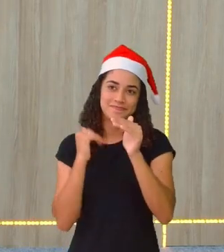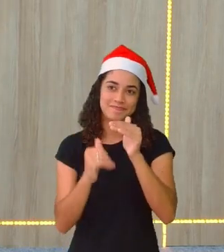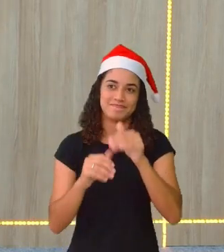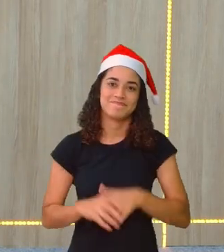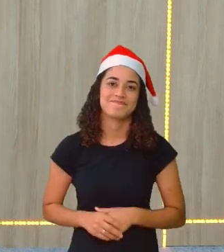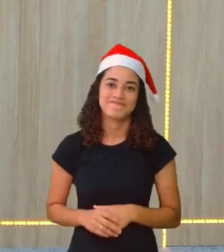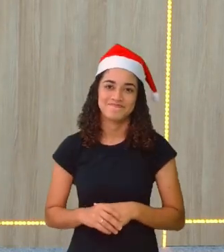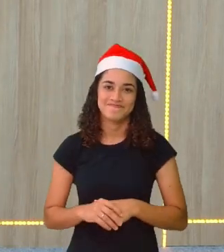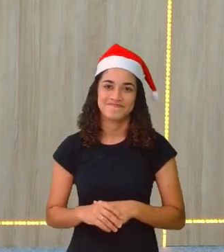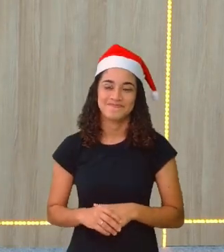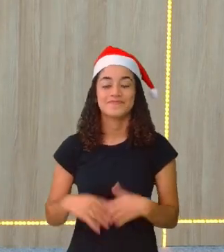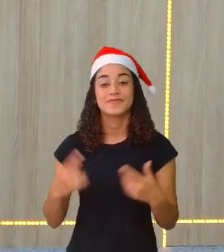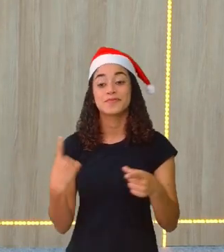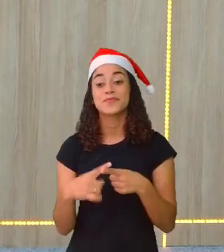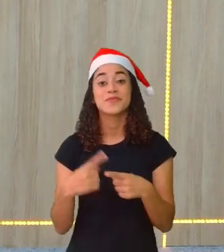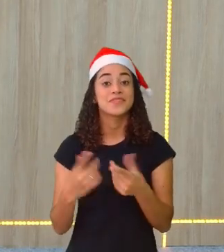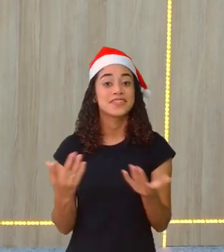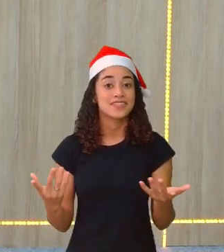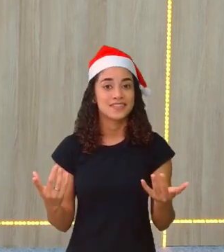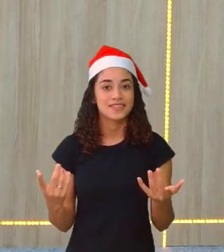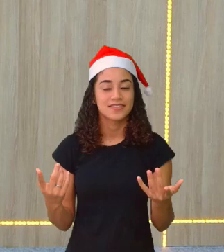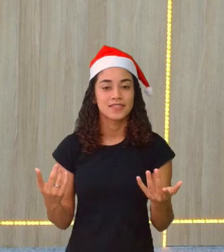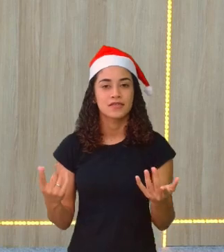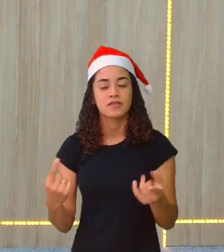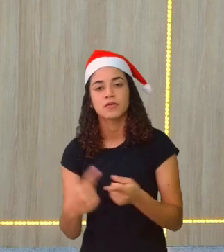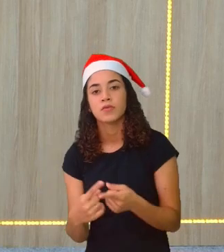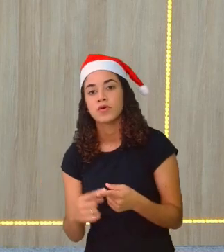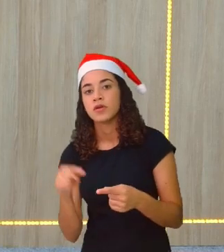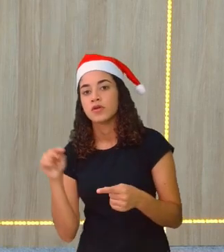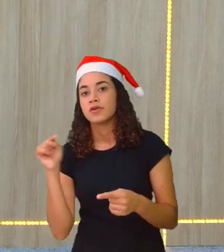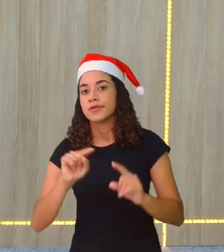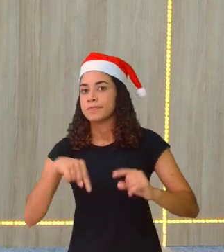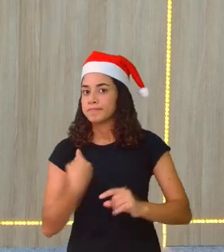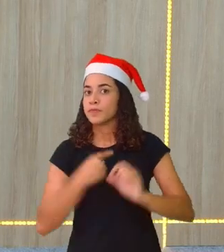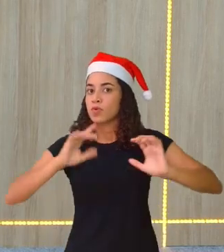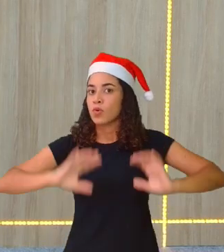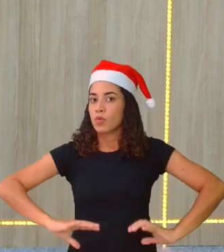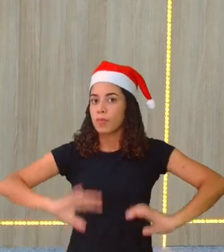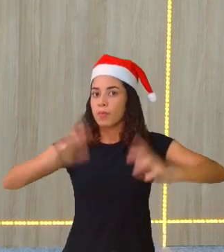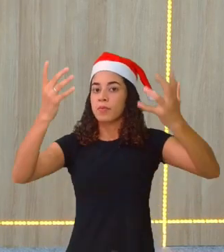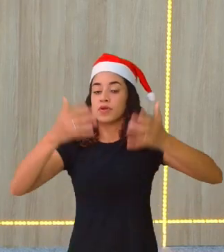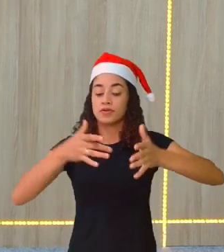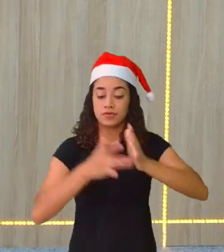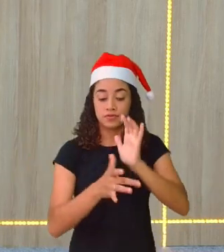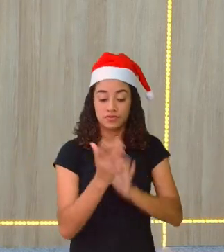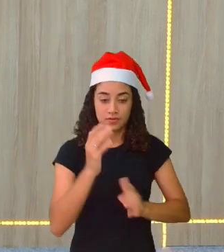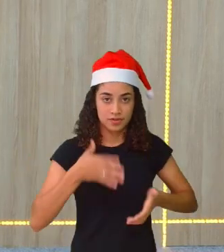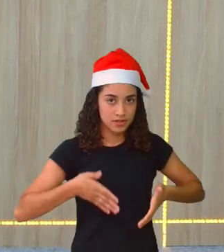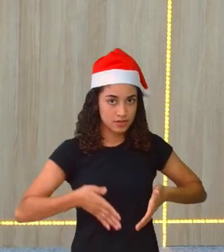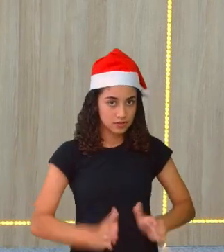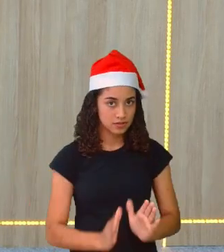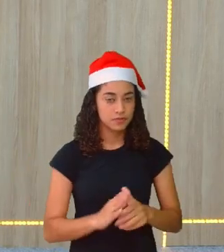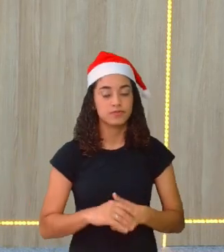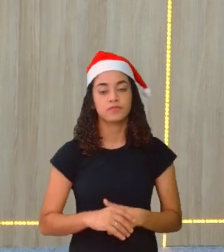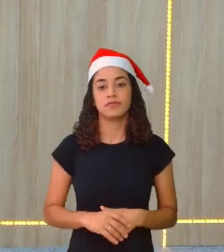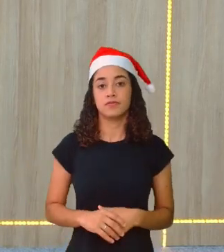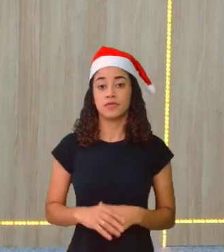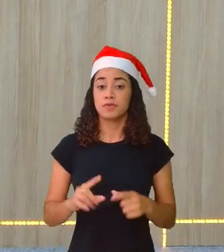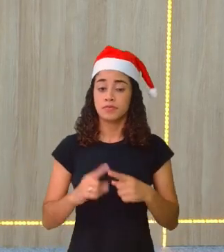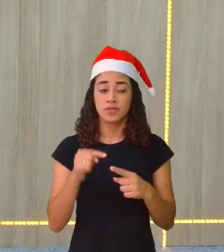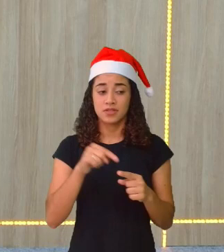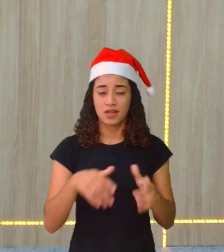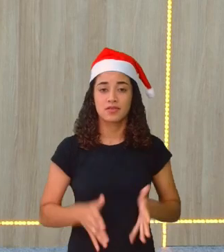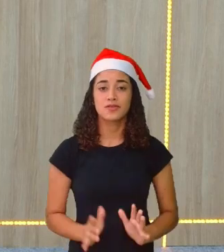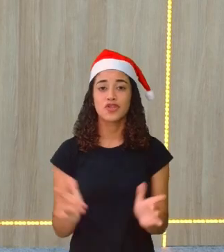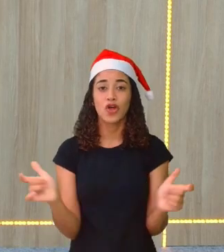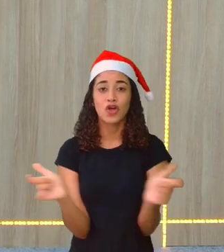Por quê? Porque nesse sentido, né, a gente está comemorando aí o nascimento de Jesus, que nasceu